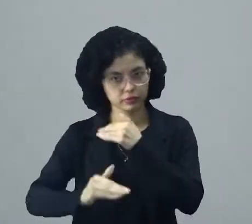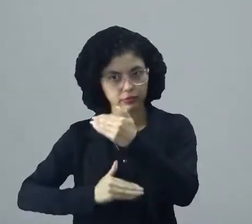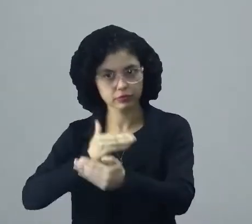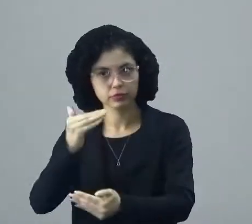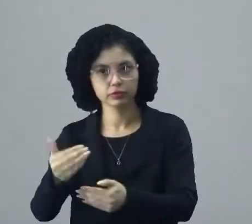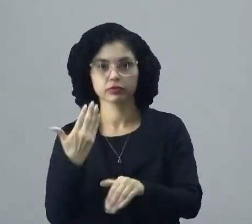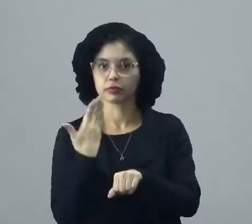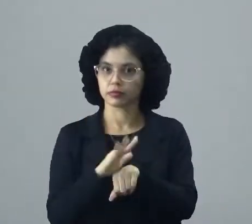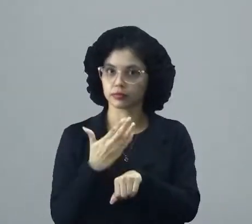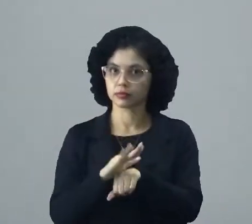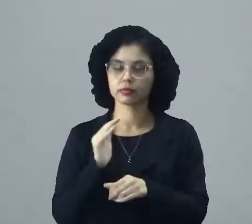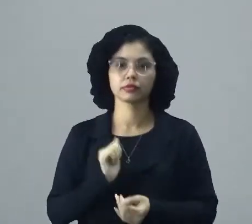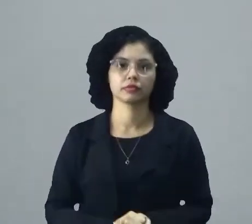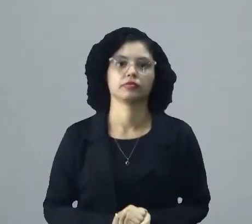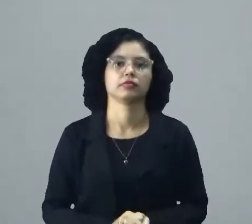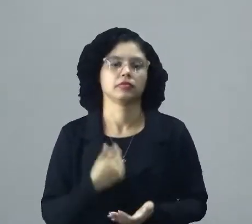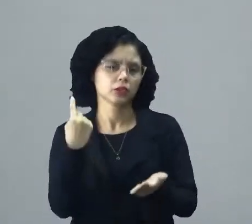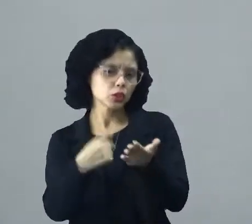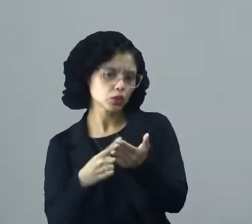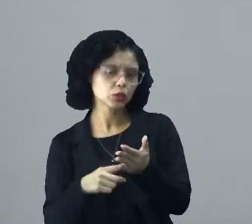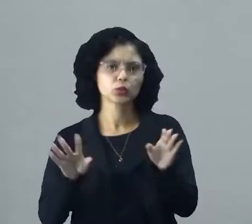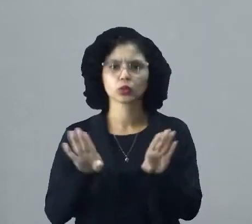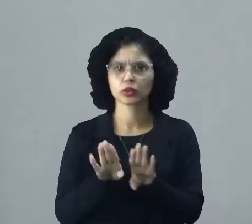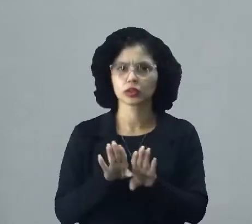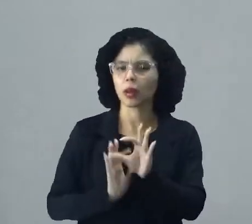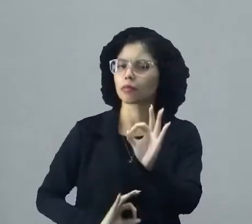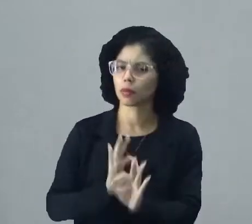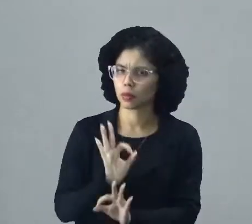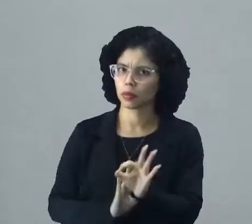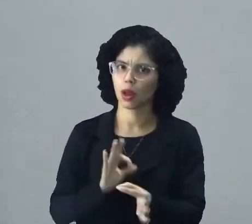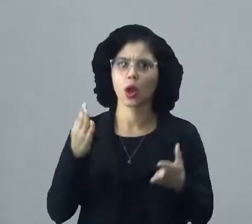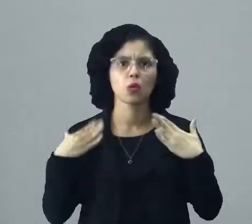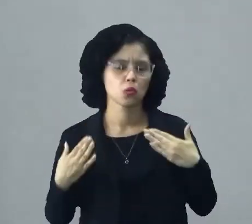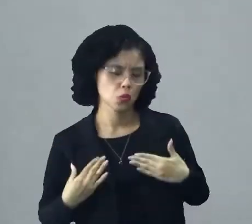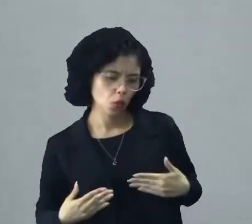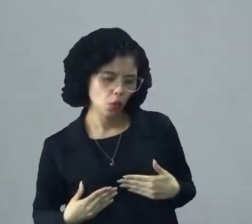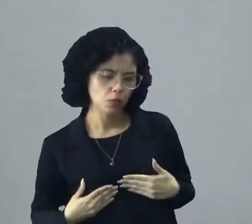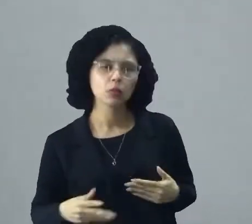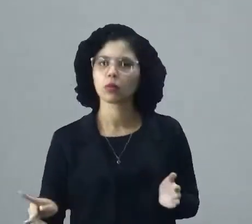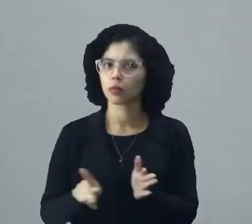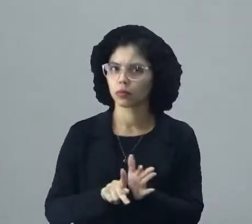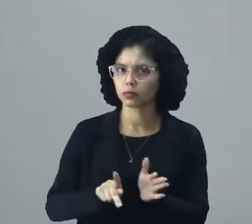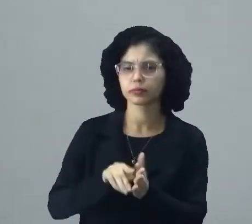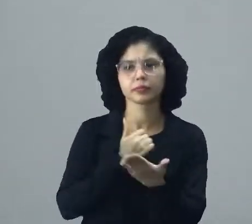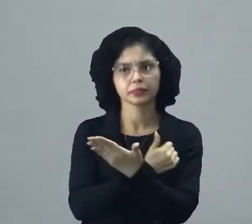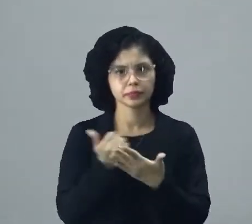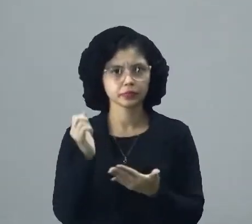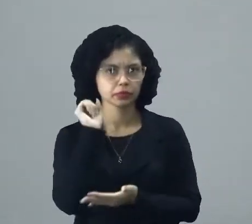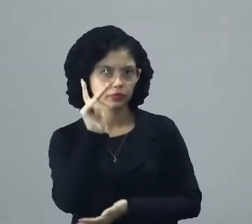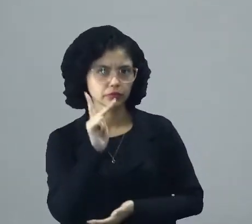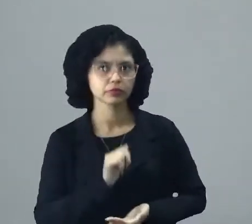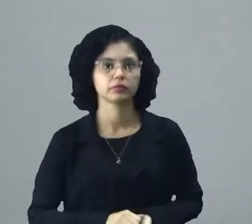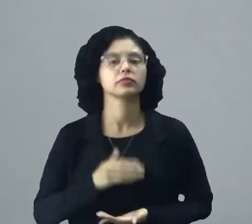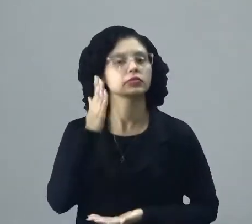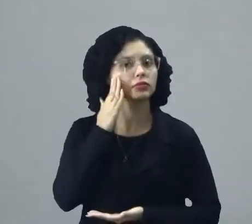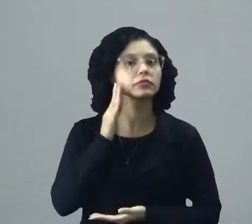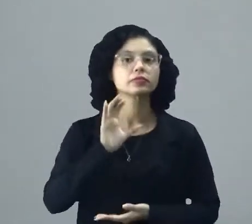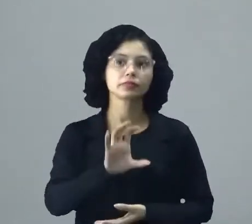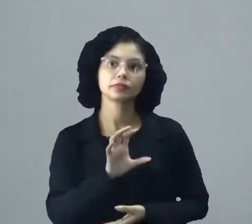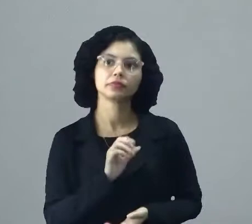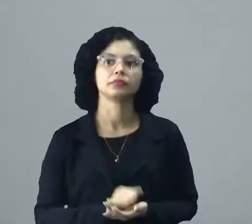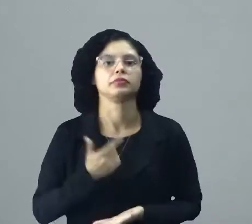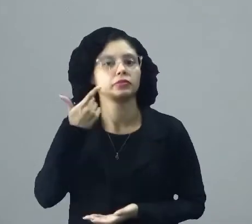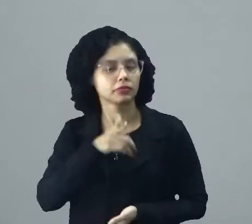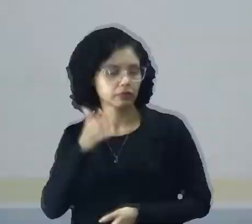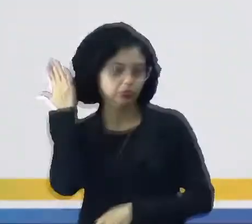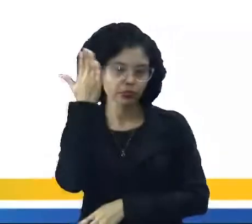desenvolvendo, né, que a gente vai treinando, e esse condicionamento é preparar o corpo para uma determinada ação. Tranquilo? Compreendido isso, a gente